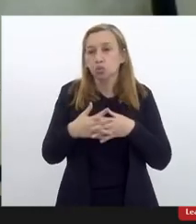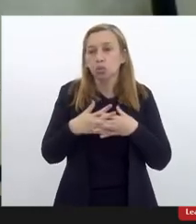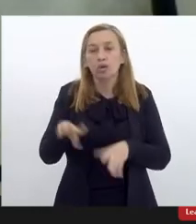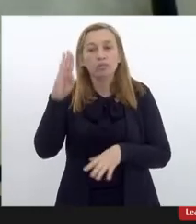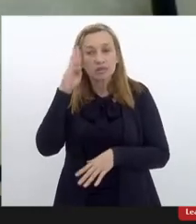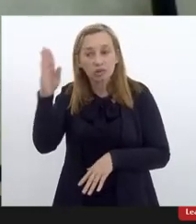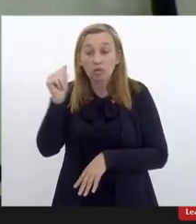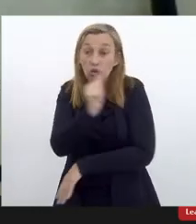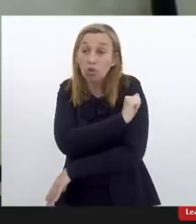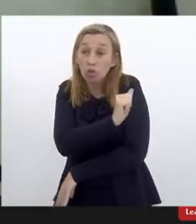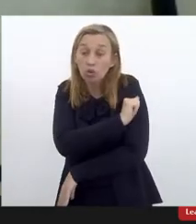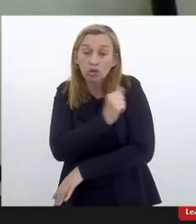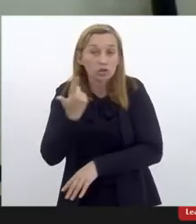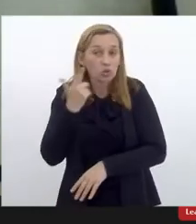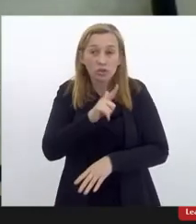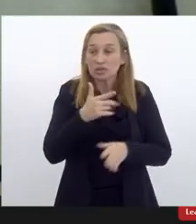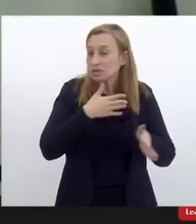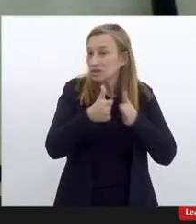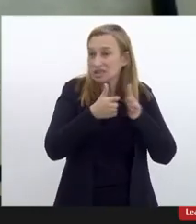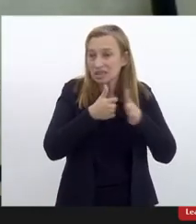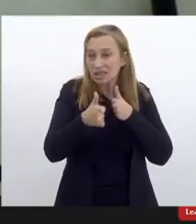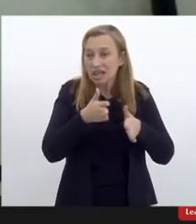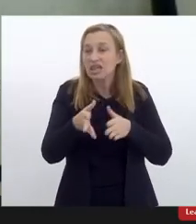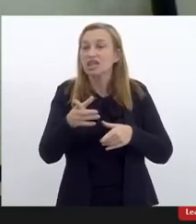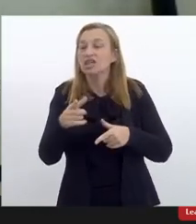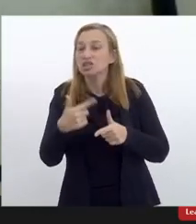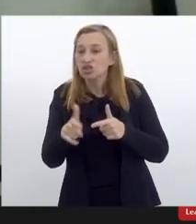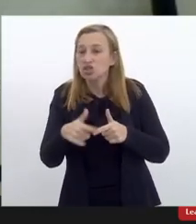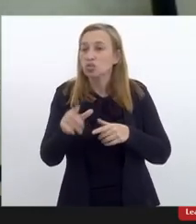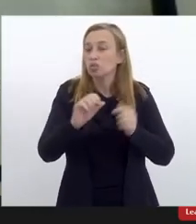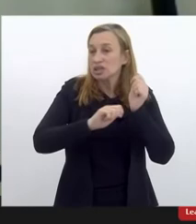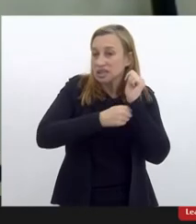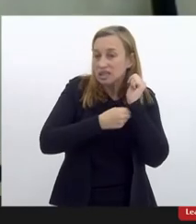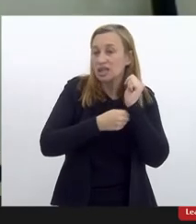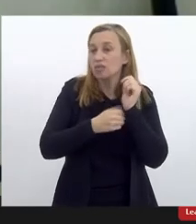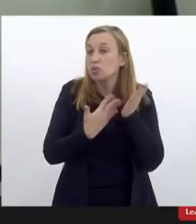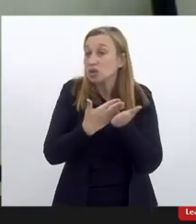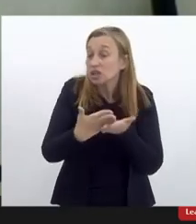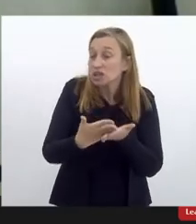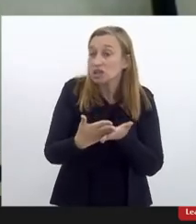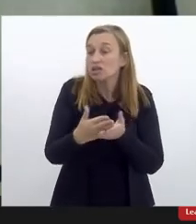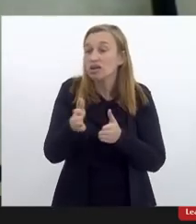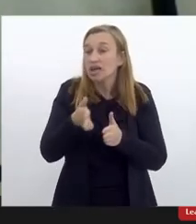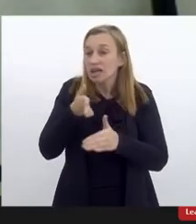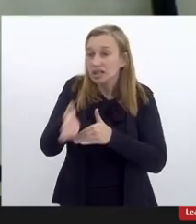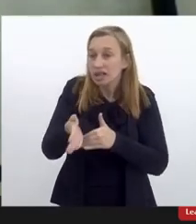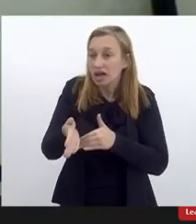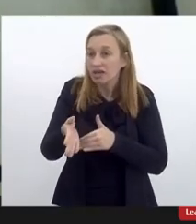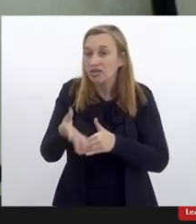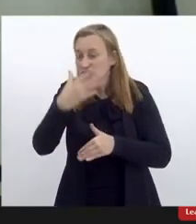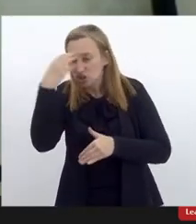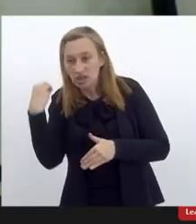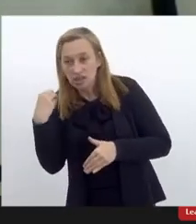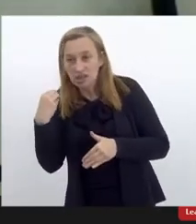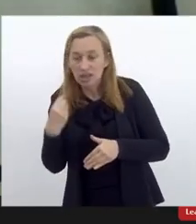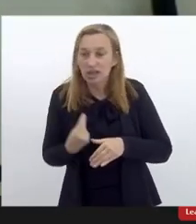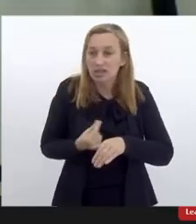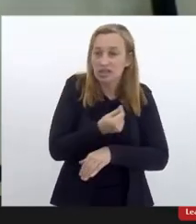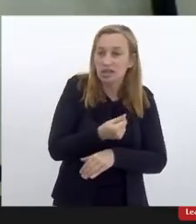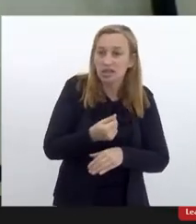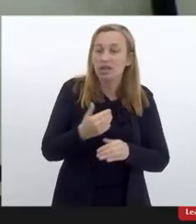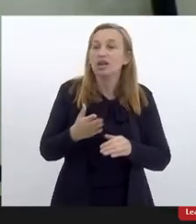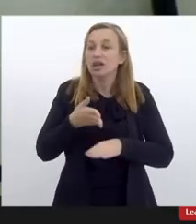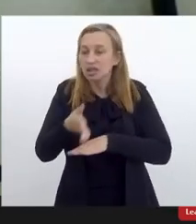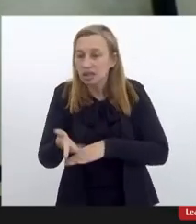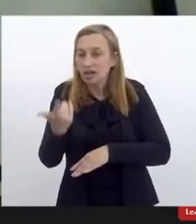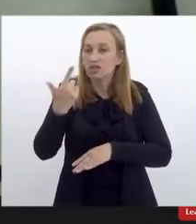principalmente o aluno não conseguiu acessar, ele tinha uma senha padrão para início, entrava, depois esquecia a senha, não conseguia